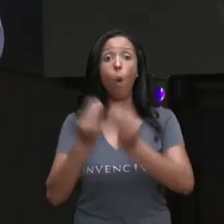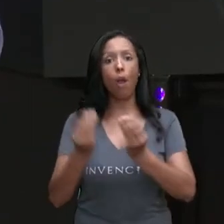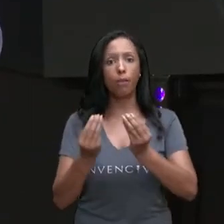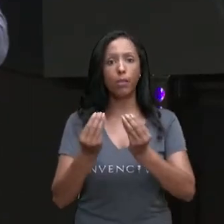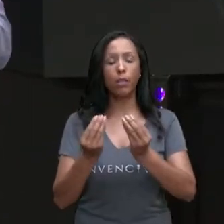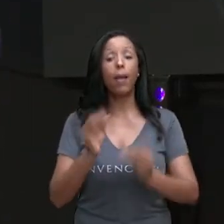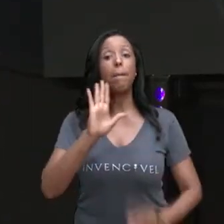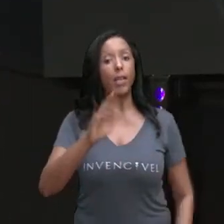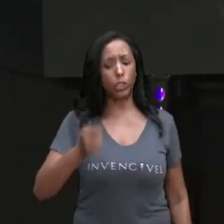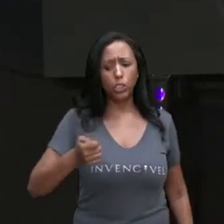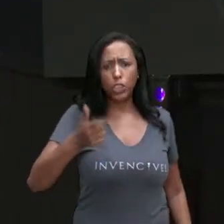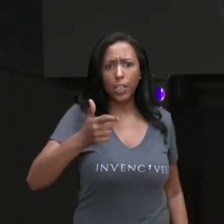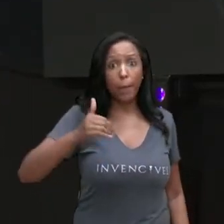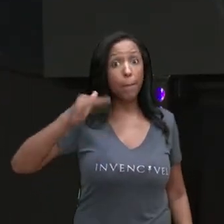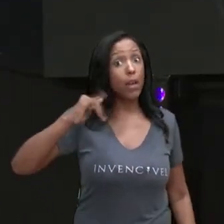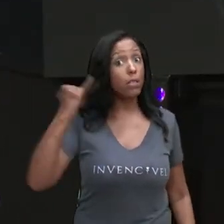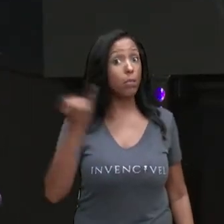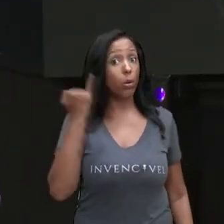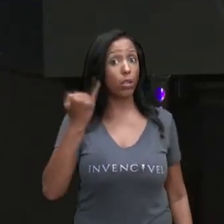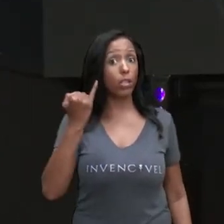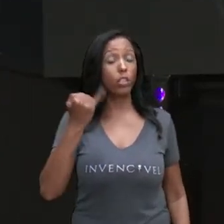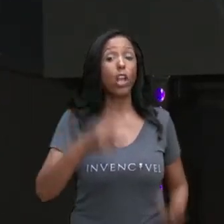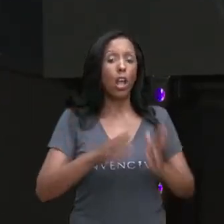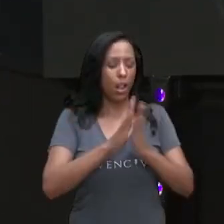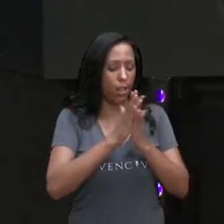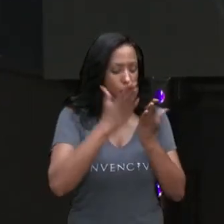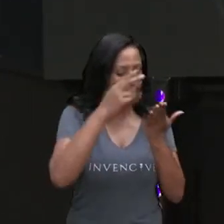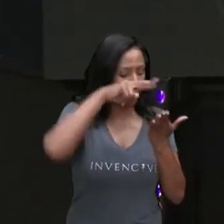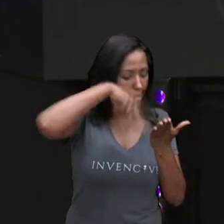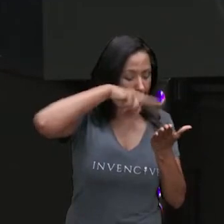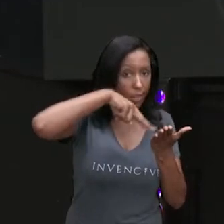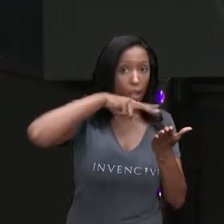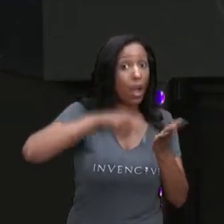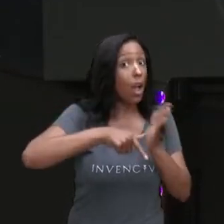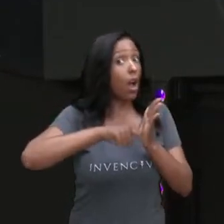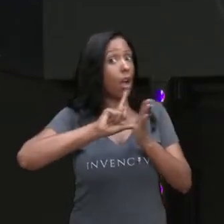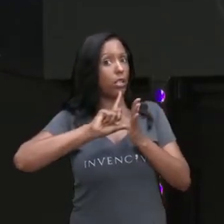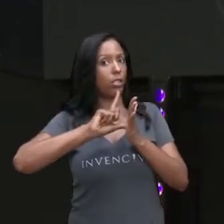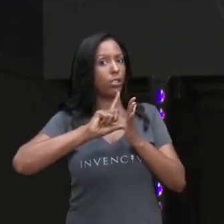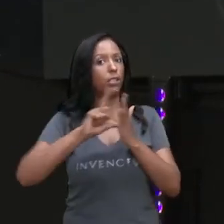antes de ler. Deus, fala comigo quando for ler a Bíblia agora. Fala comigo, toca no meu coração.